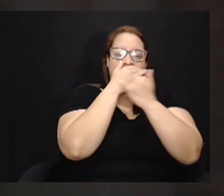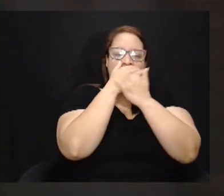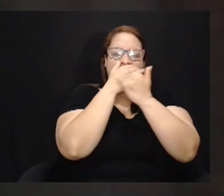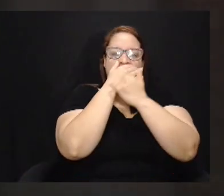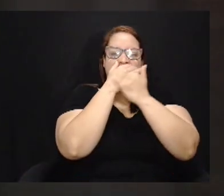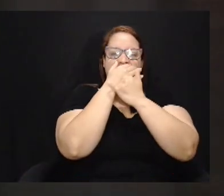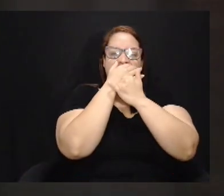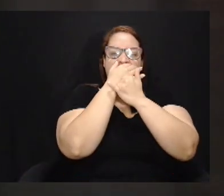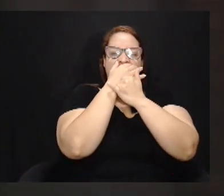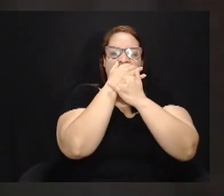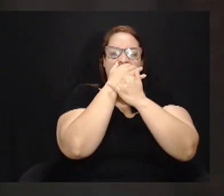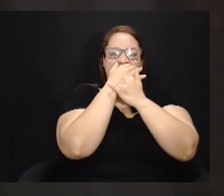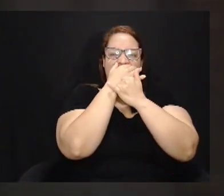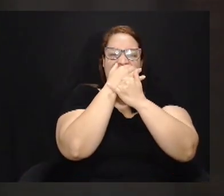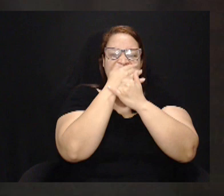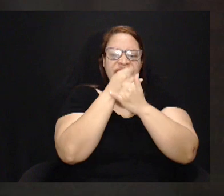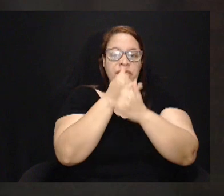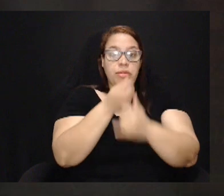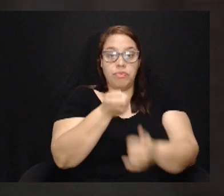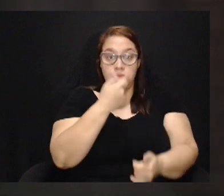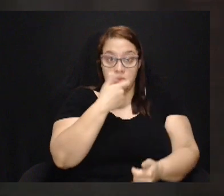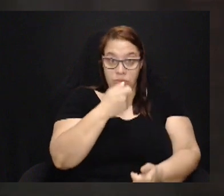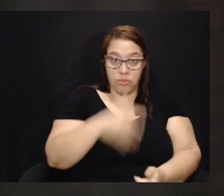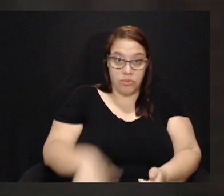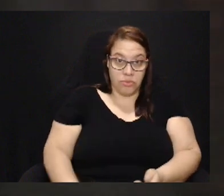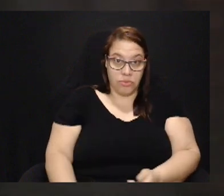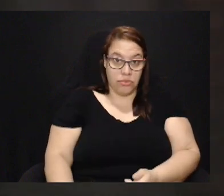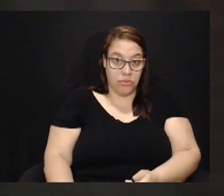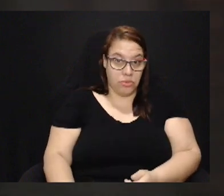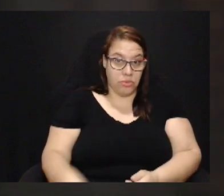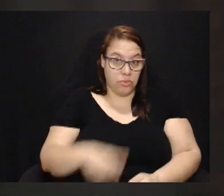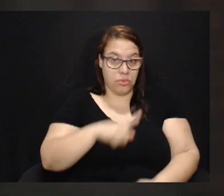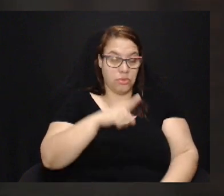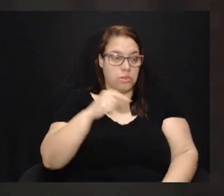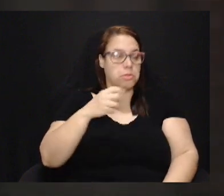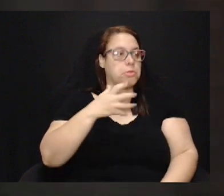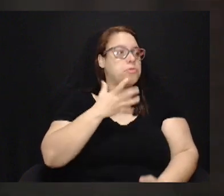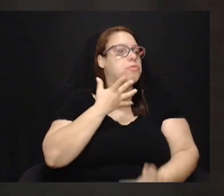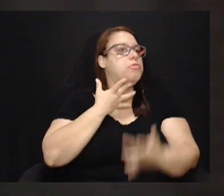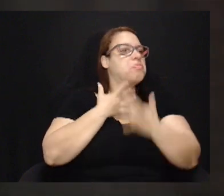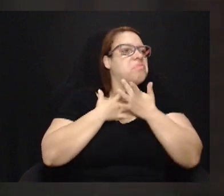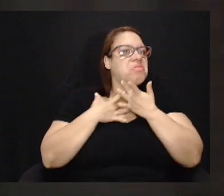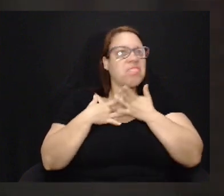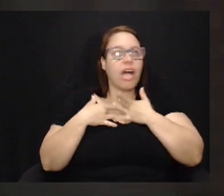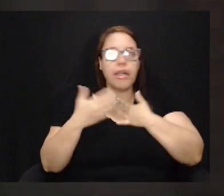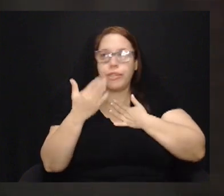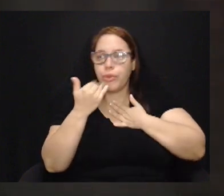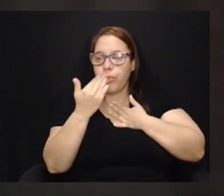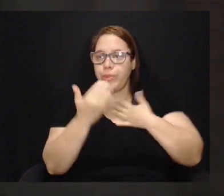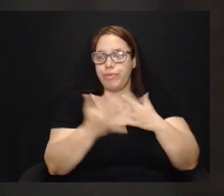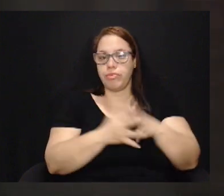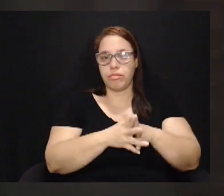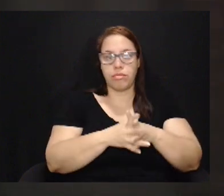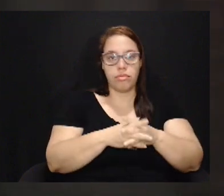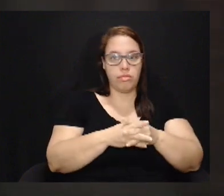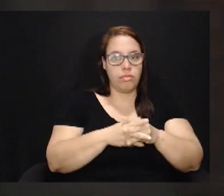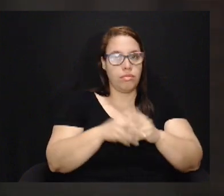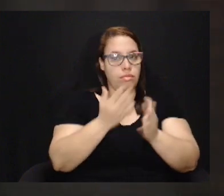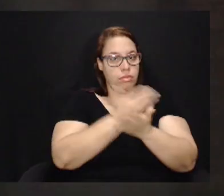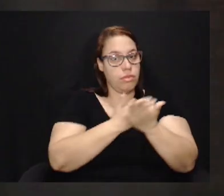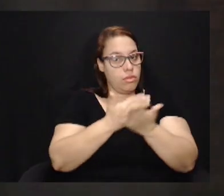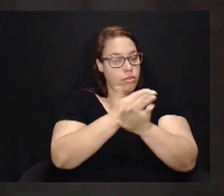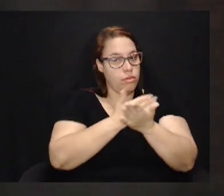uma medicação que vai me tirar a fome, vai me tirar a compulsão, né? Mas essa medicação não vai tratar o que está causando essa